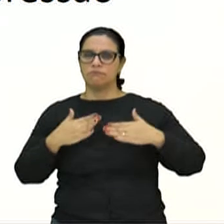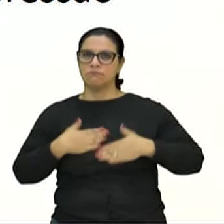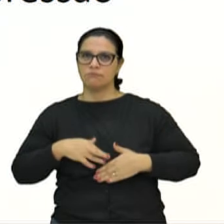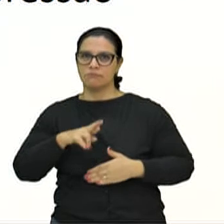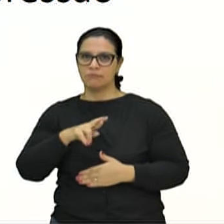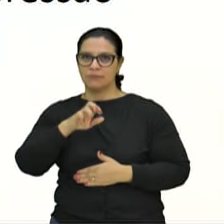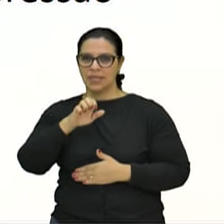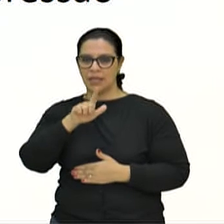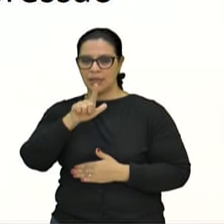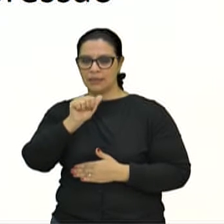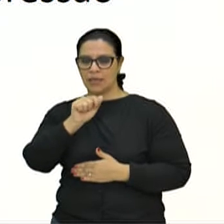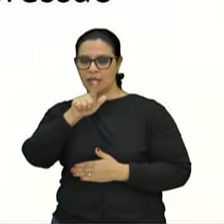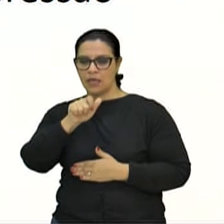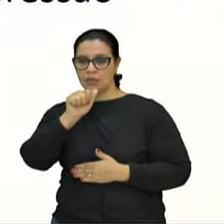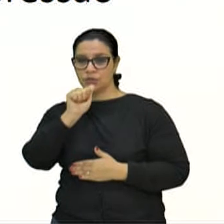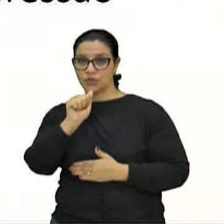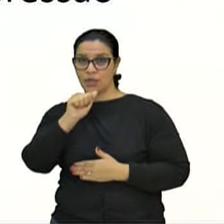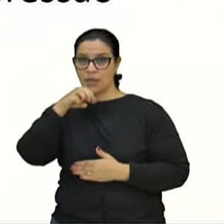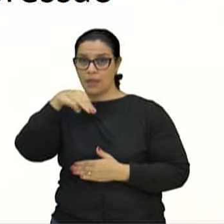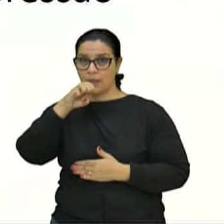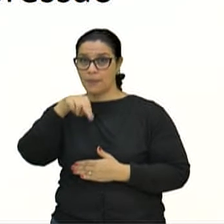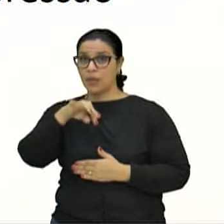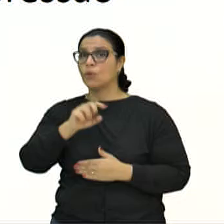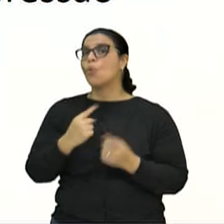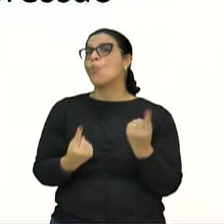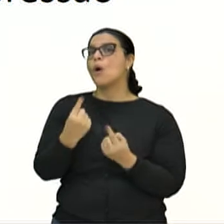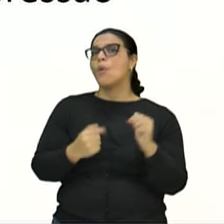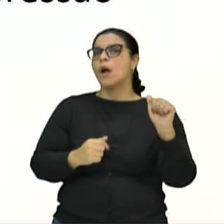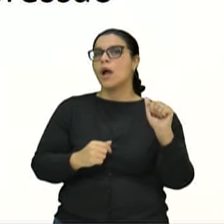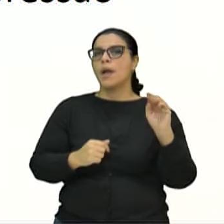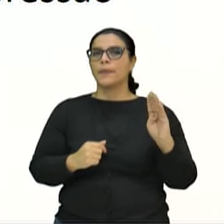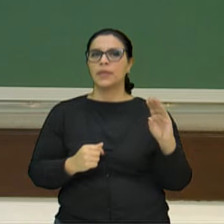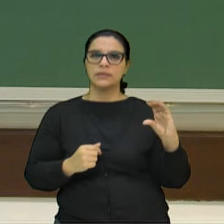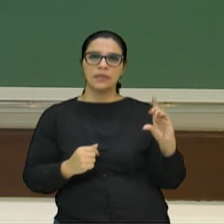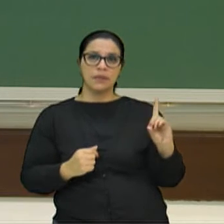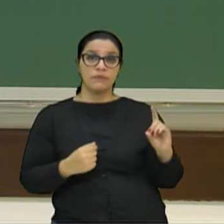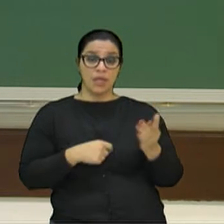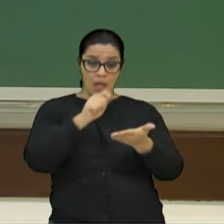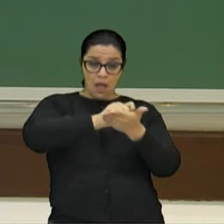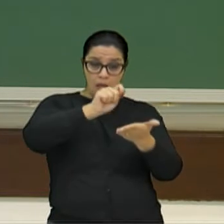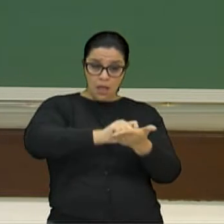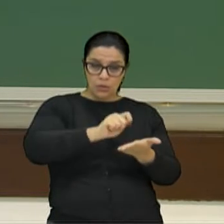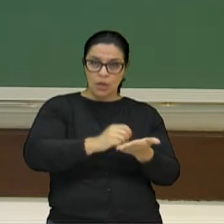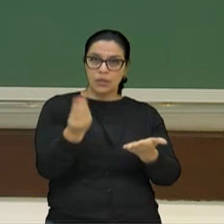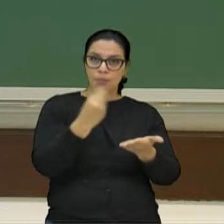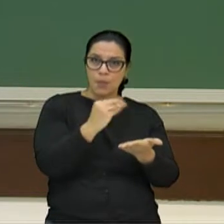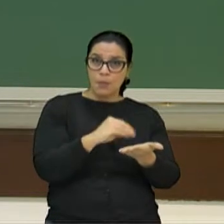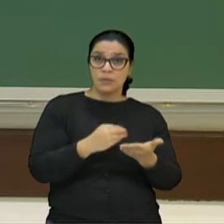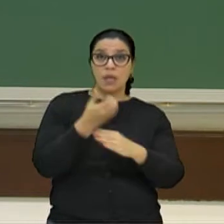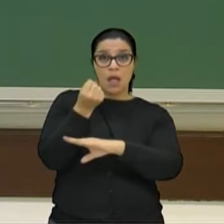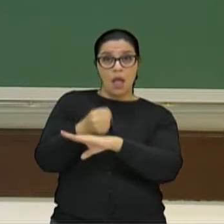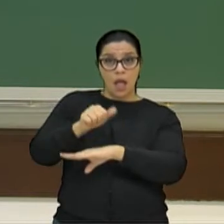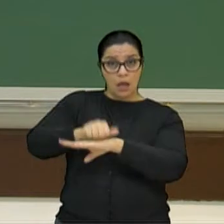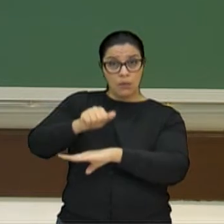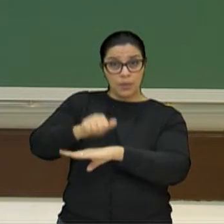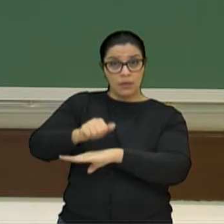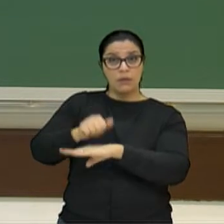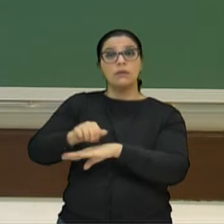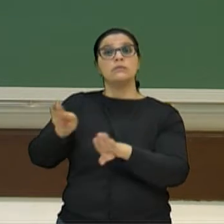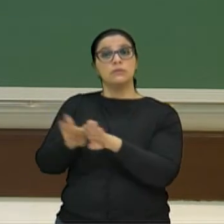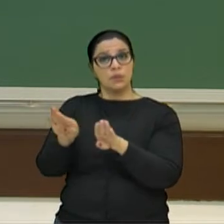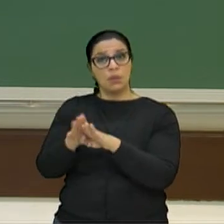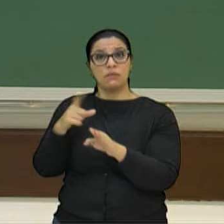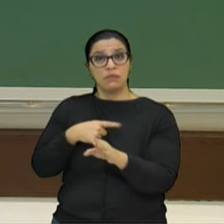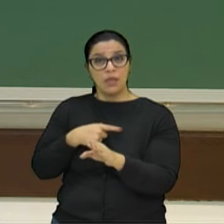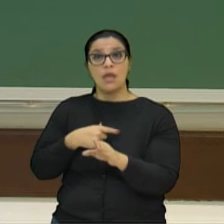são 4 opções que nós temos. Faz as anotações, anota em seu caderno. Se você tem acesso ao aplicativo Aula Paraná, se não